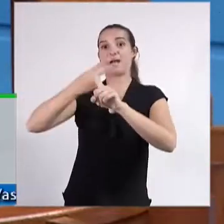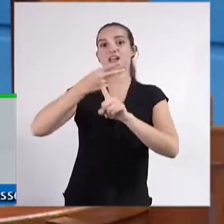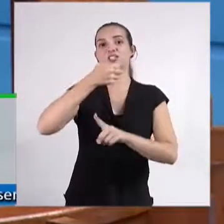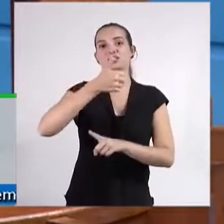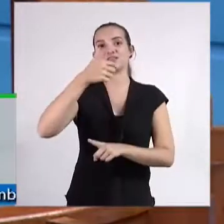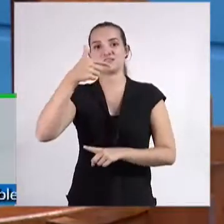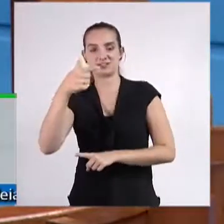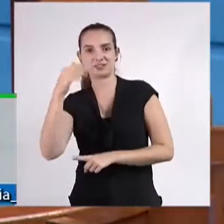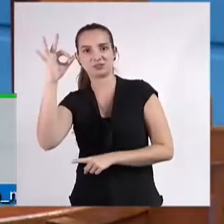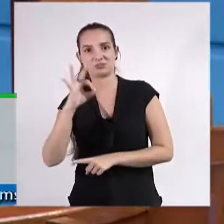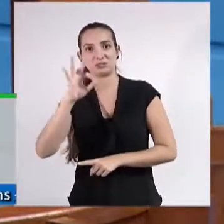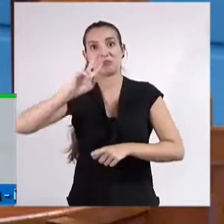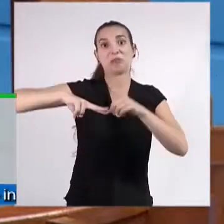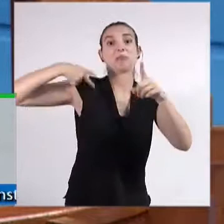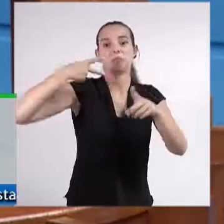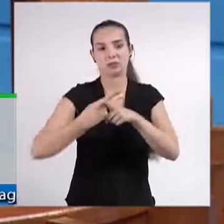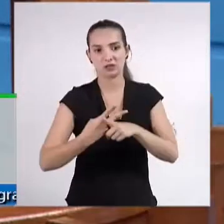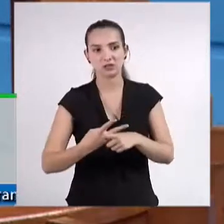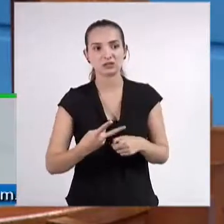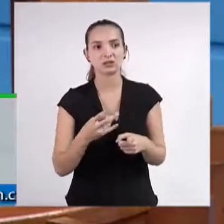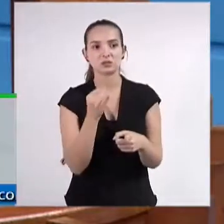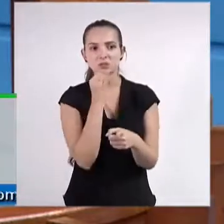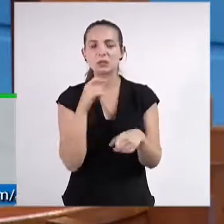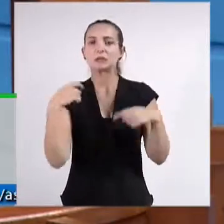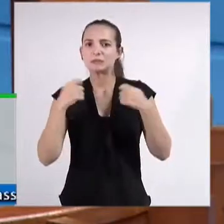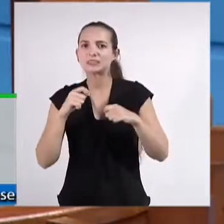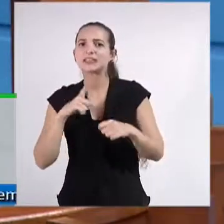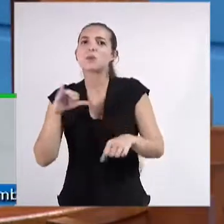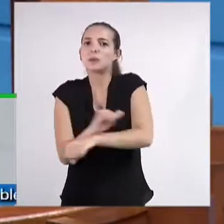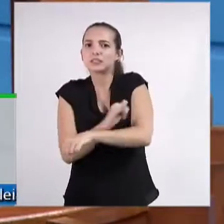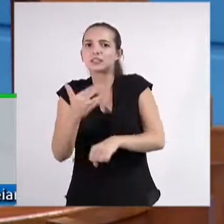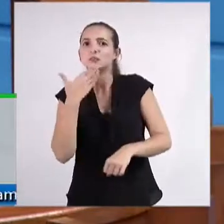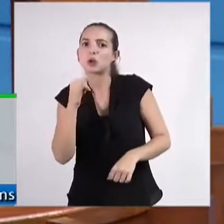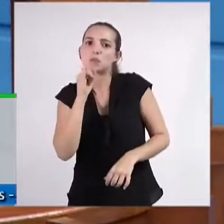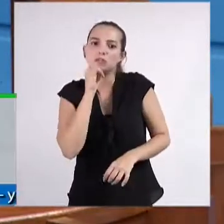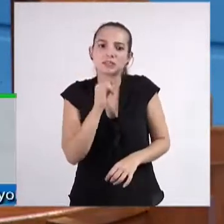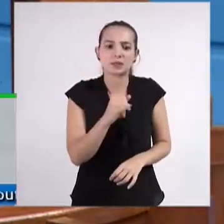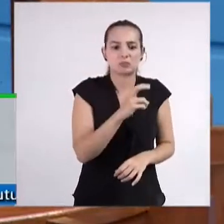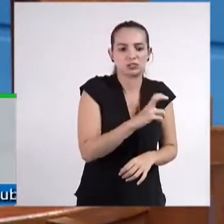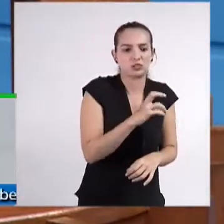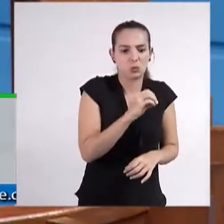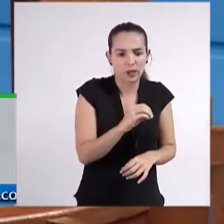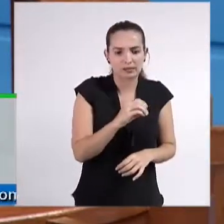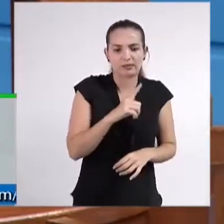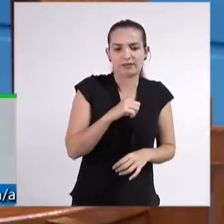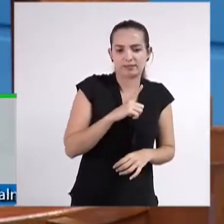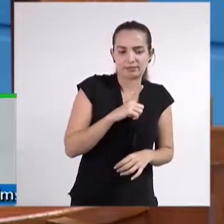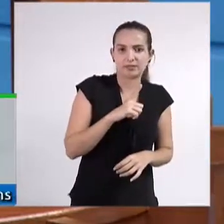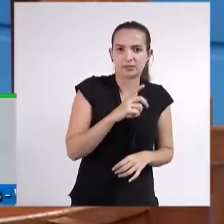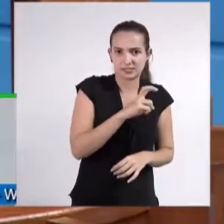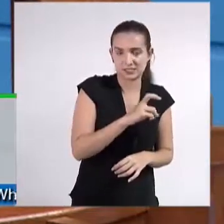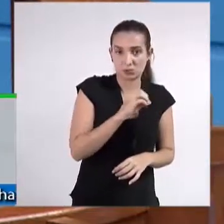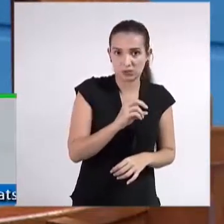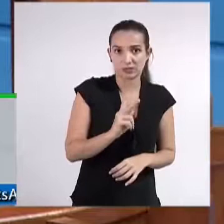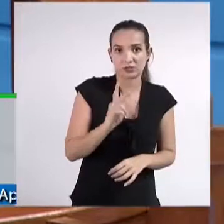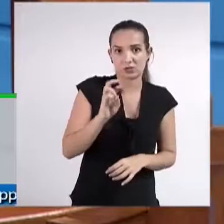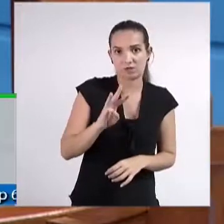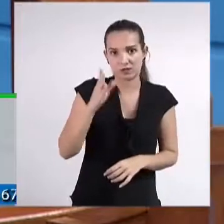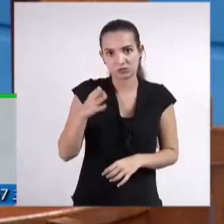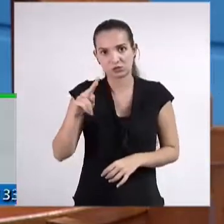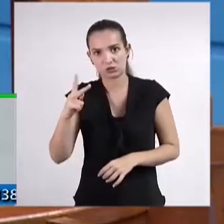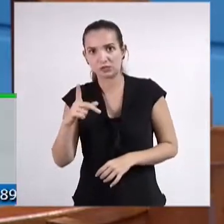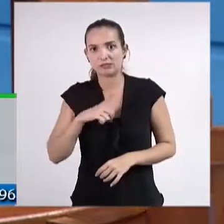60, 6%, dos 60 aos 70, 8%, dos 70 aos 90, enfim,